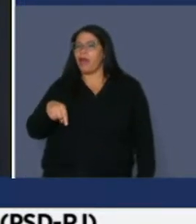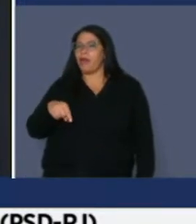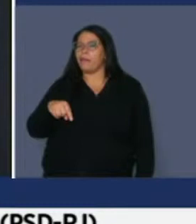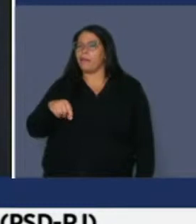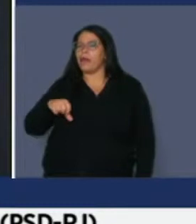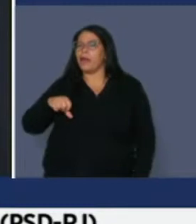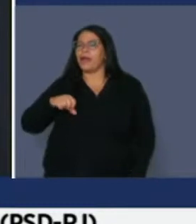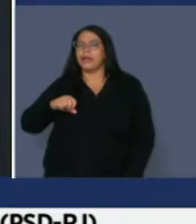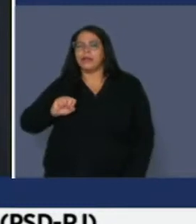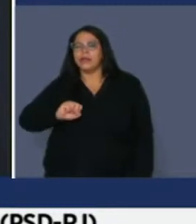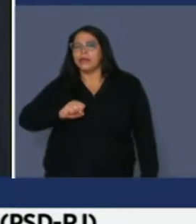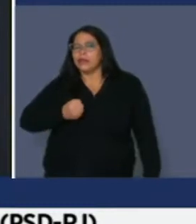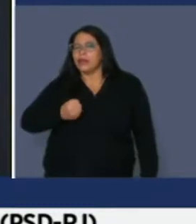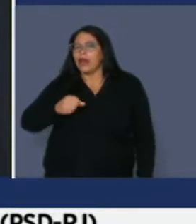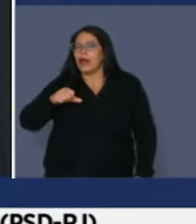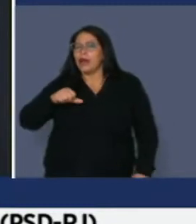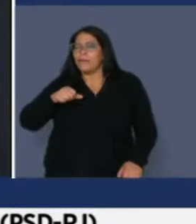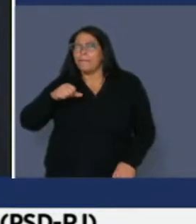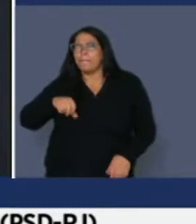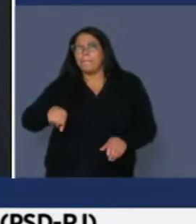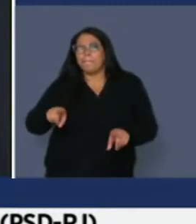desse crime.